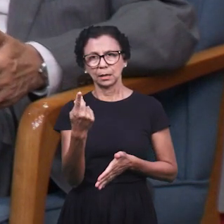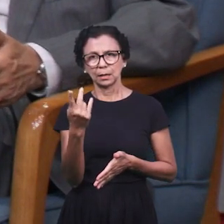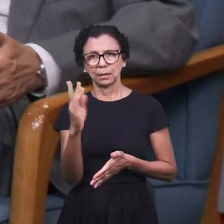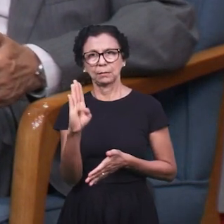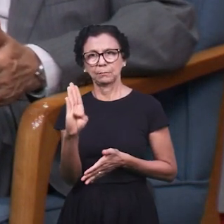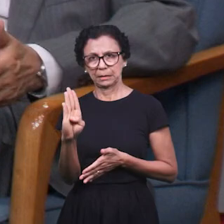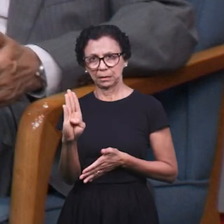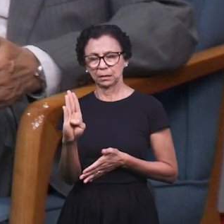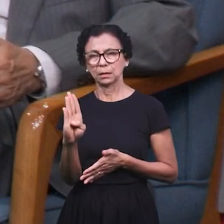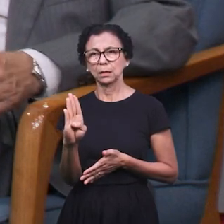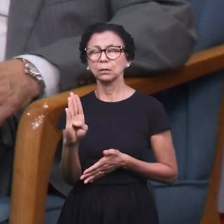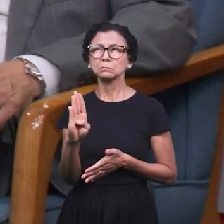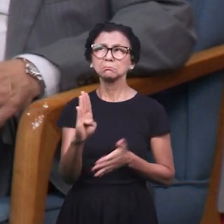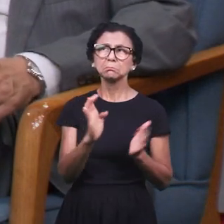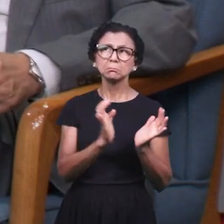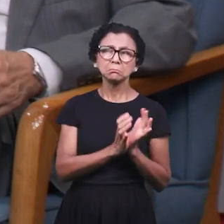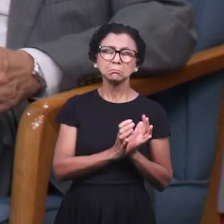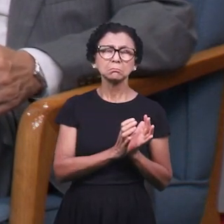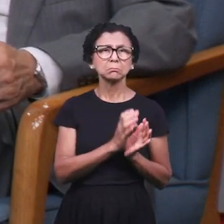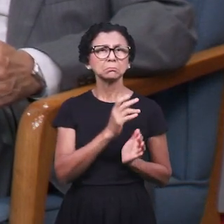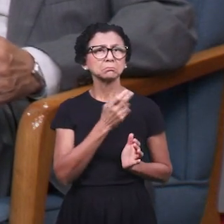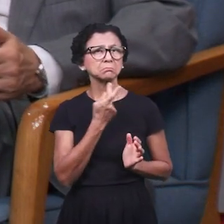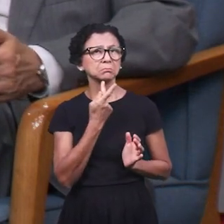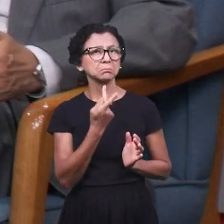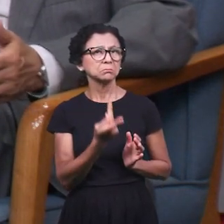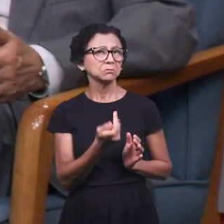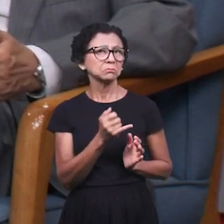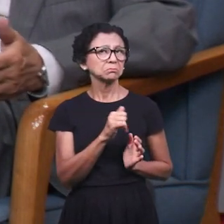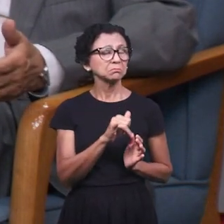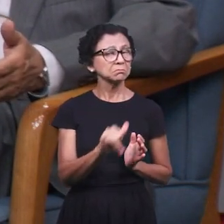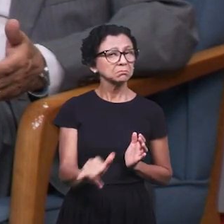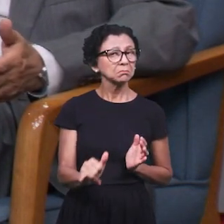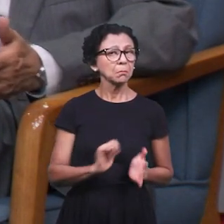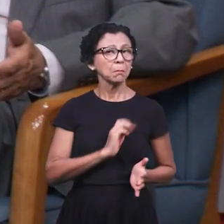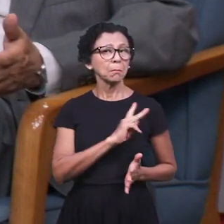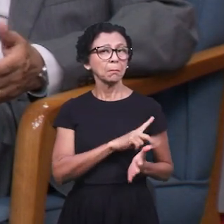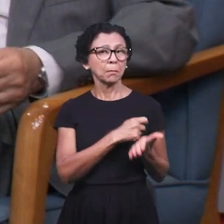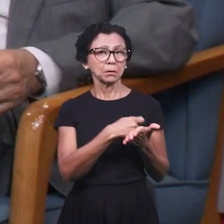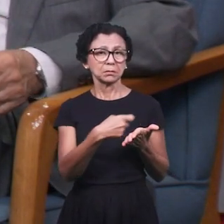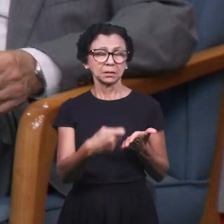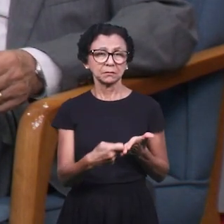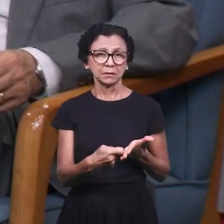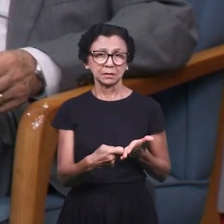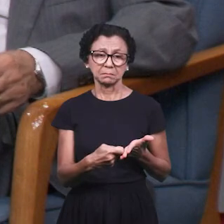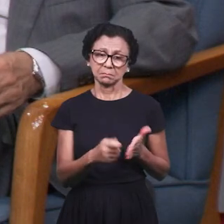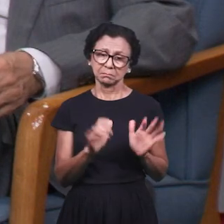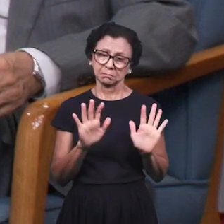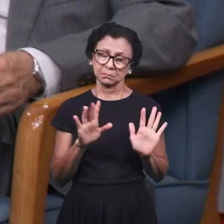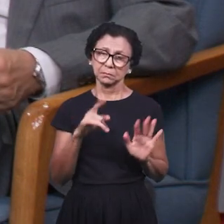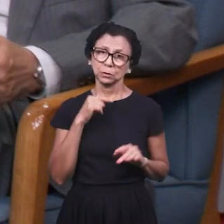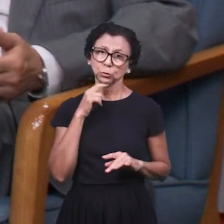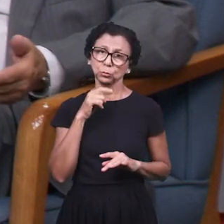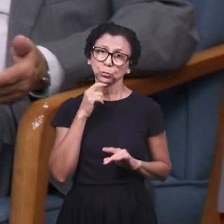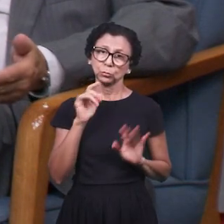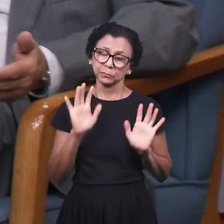muito grande que afirma que a carta aos Hebreus foi escrita por Paulo. Não há nenhuma comprovação